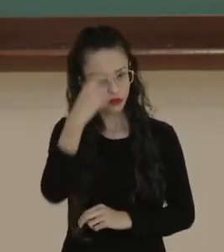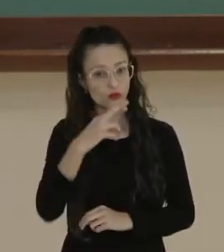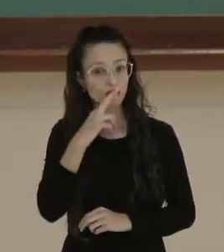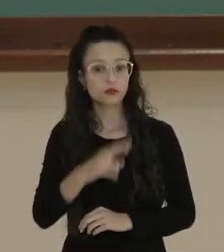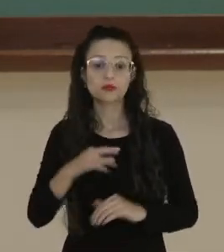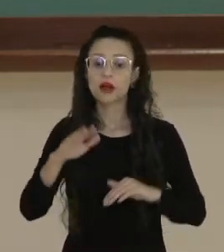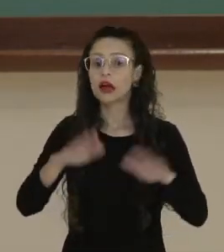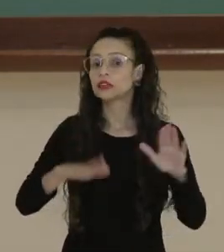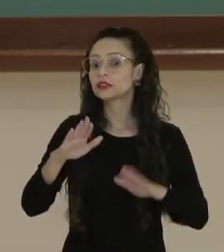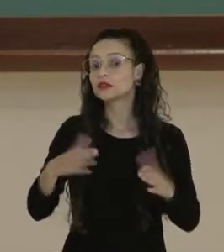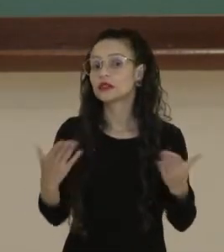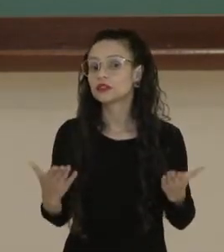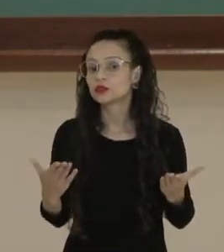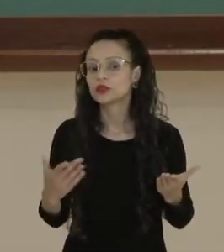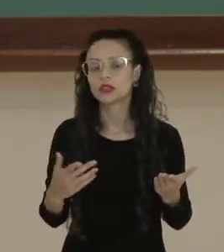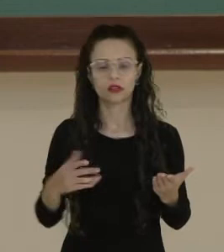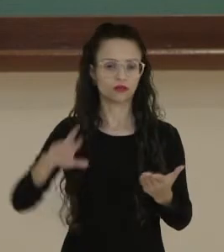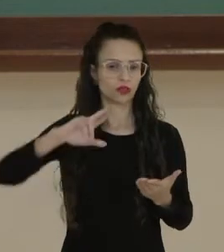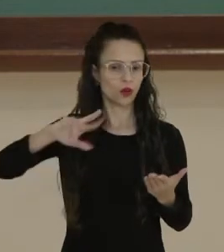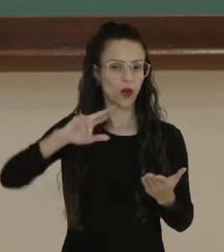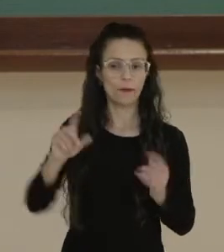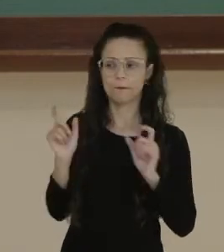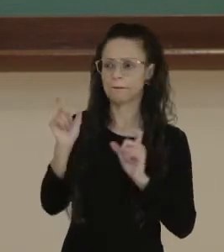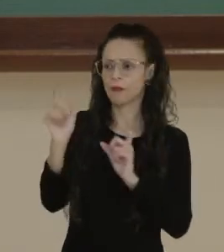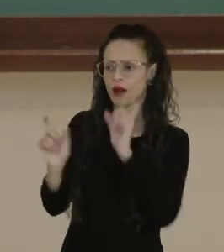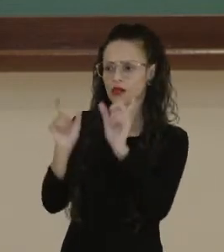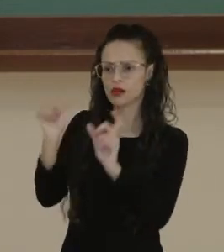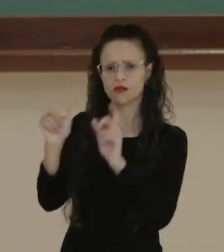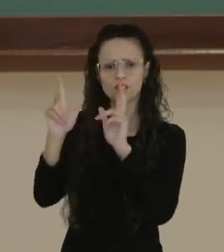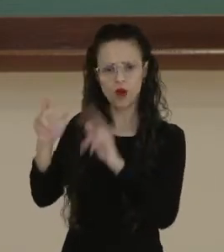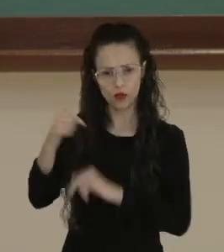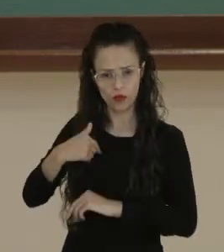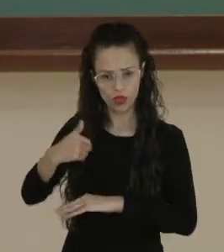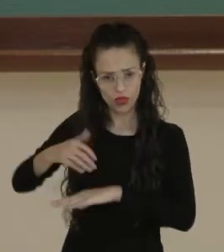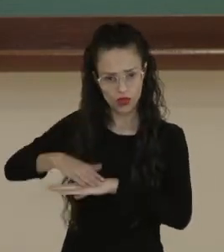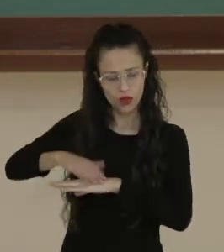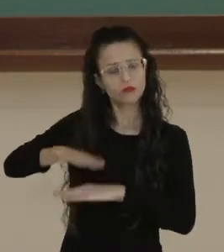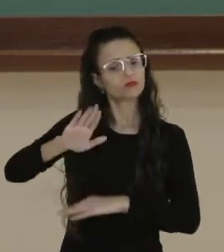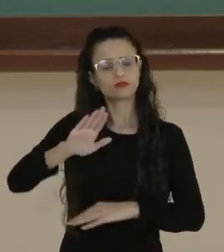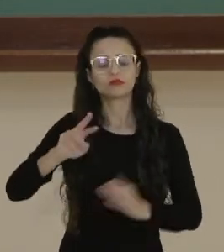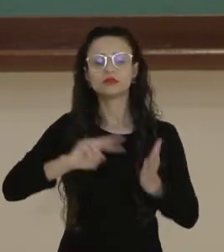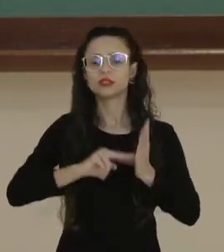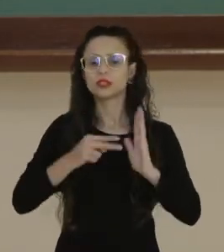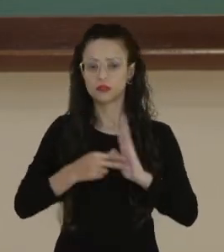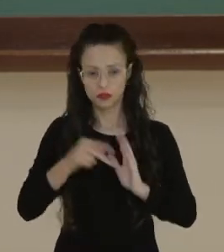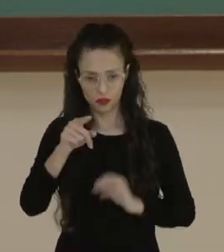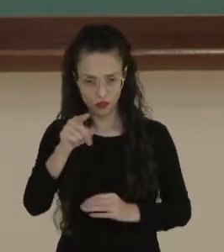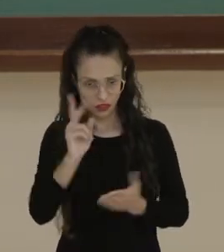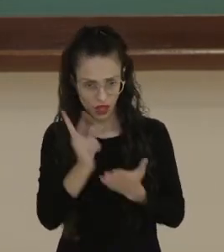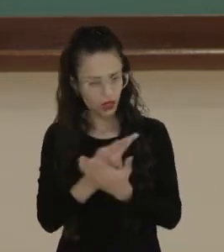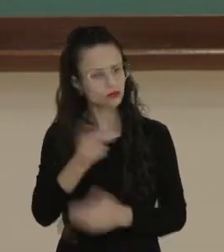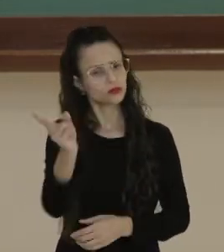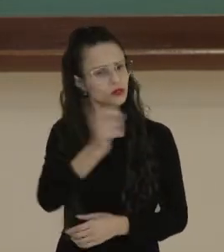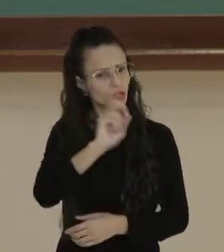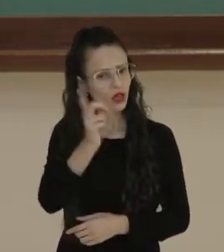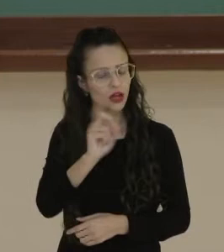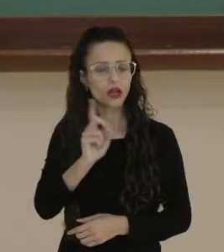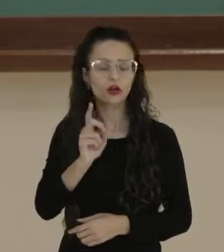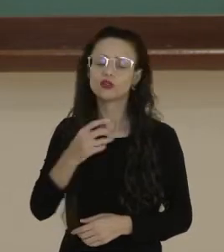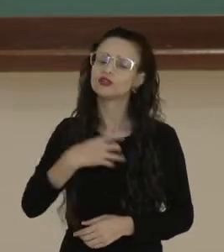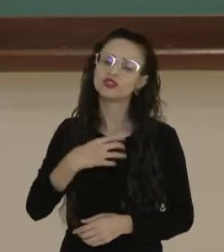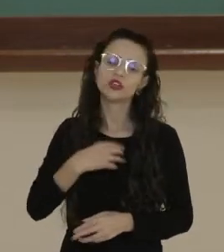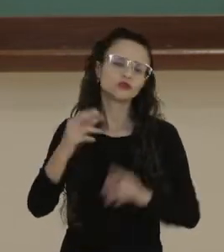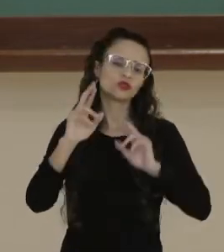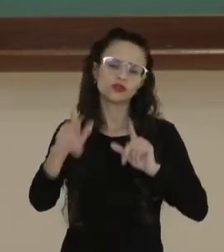vezes não utilizou as mesmas palavras que eu utilizei aqui. Não significa que o que você pensou está errado, só está em outro